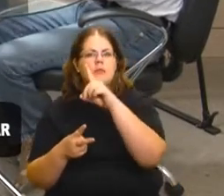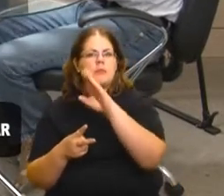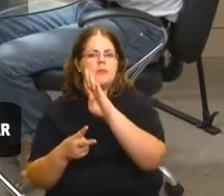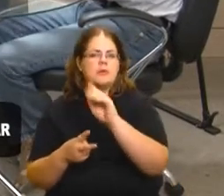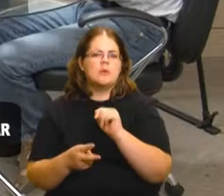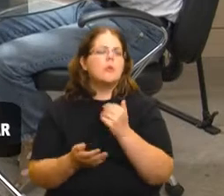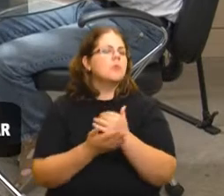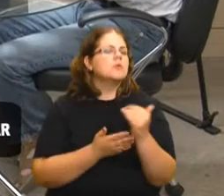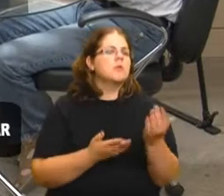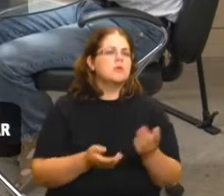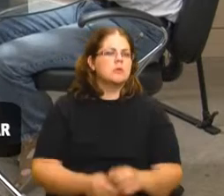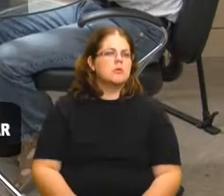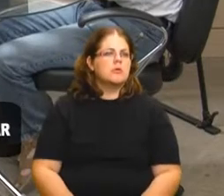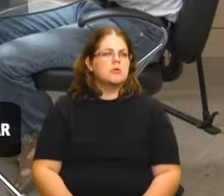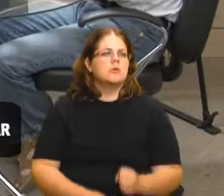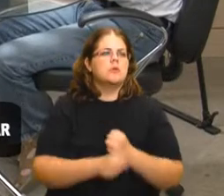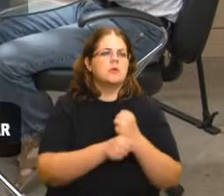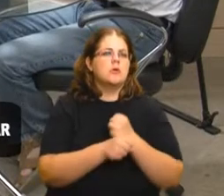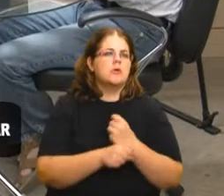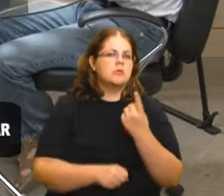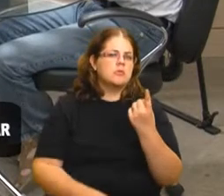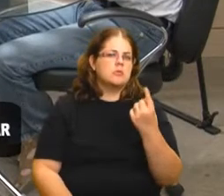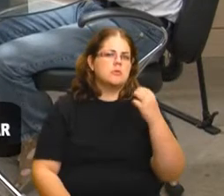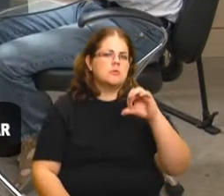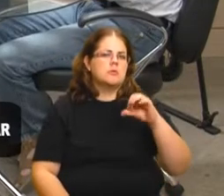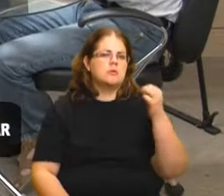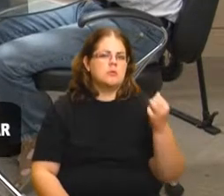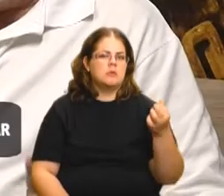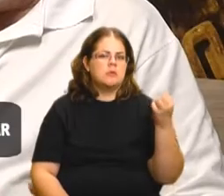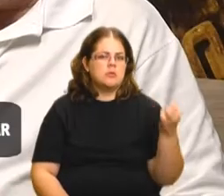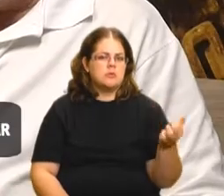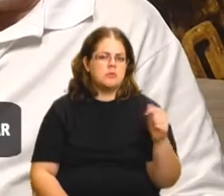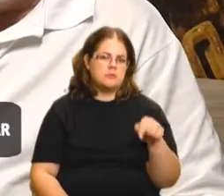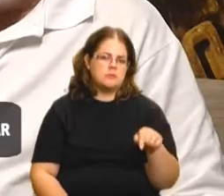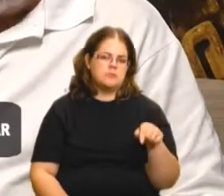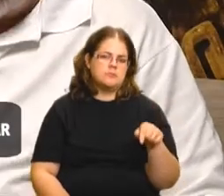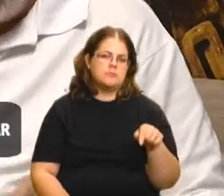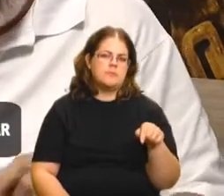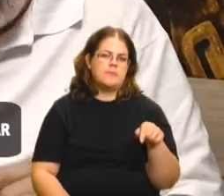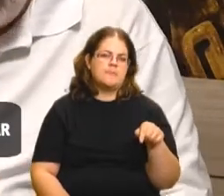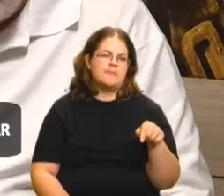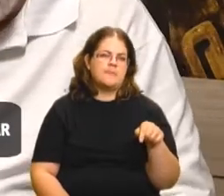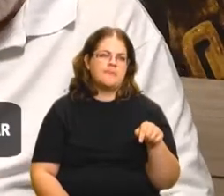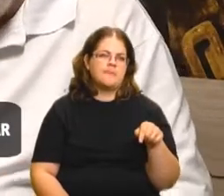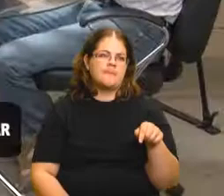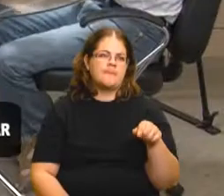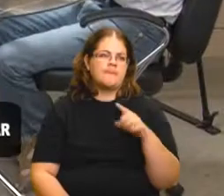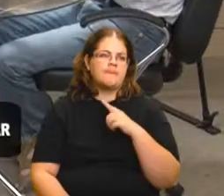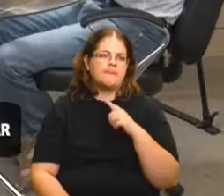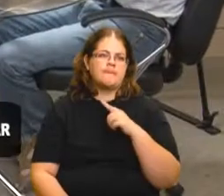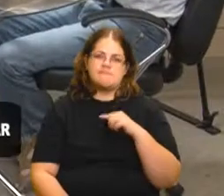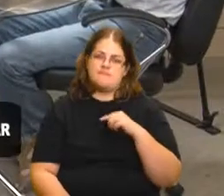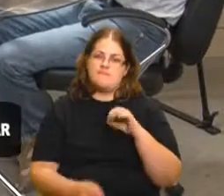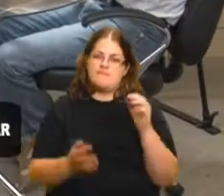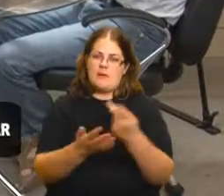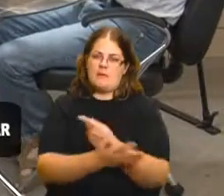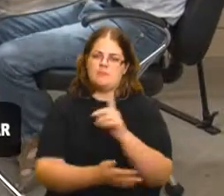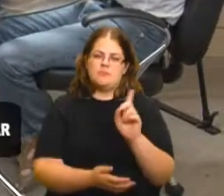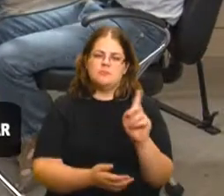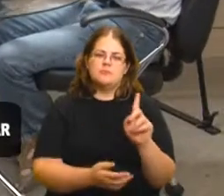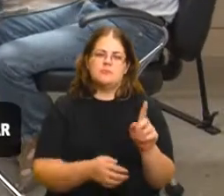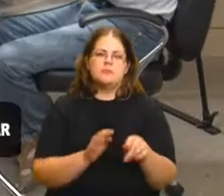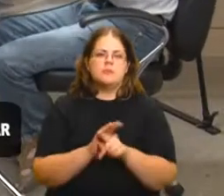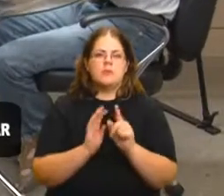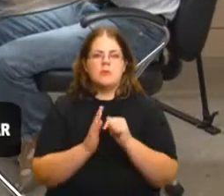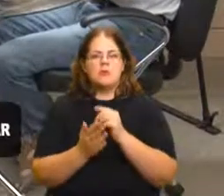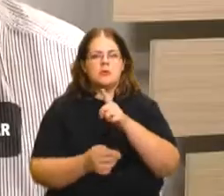Lucas? Começou em 1966 com a I2. Tá? E nesse período, se eu não estiver equivocado. Nesse